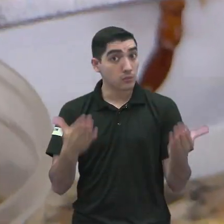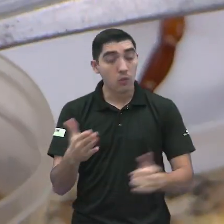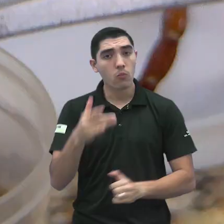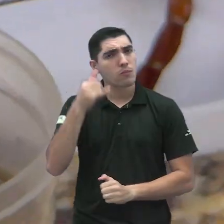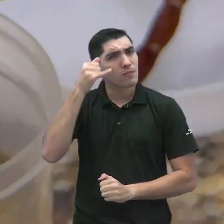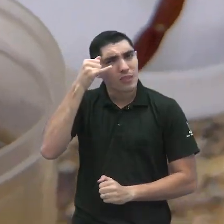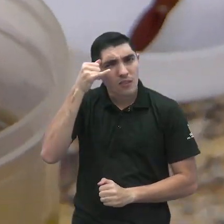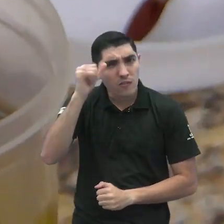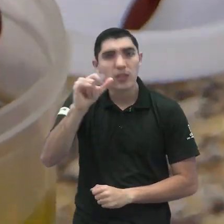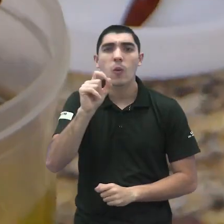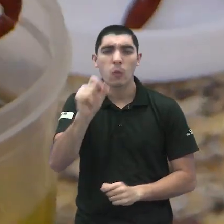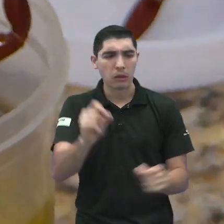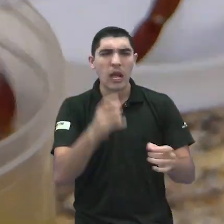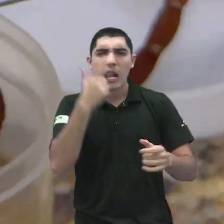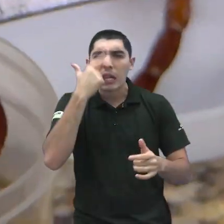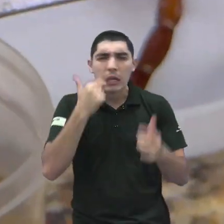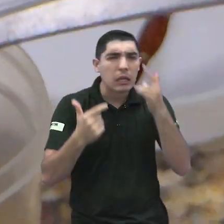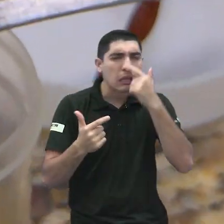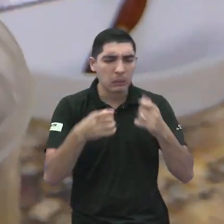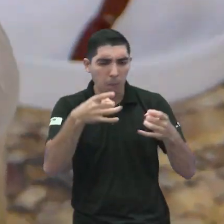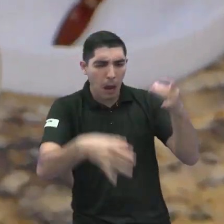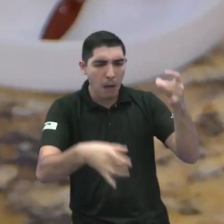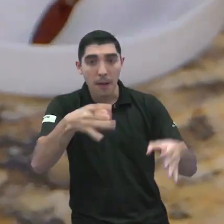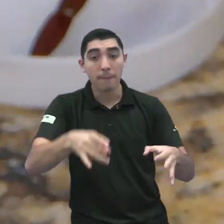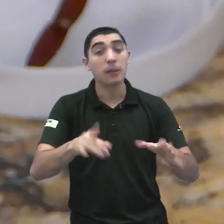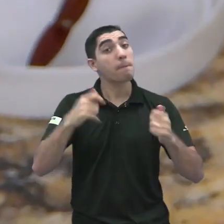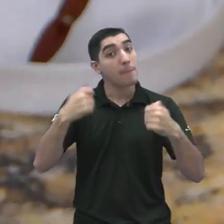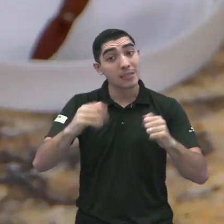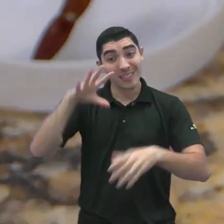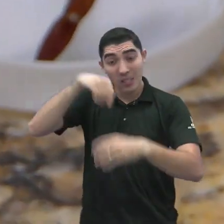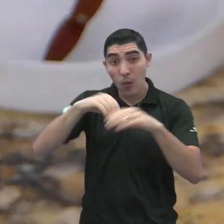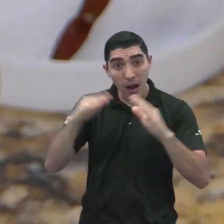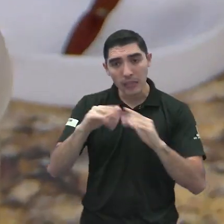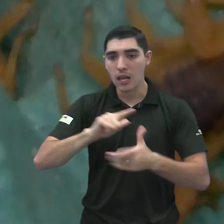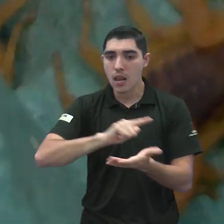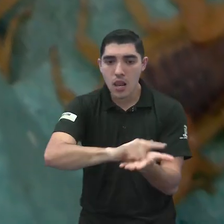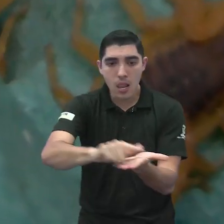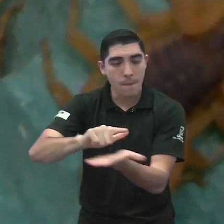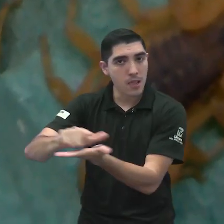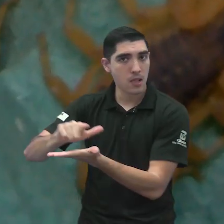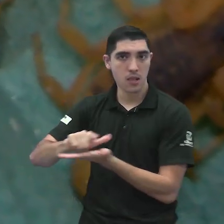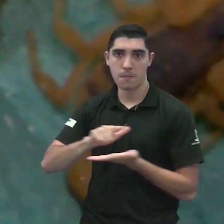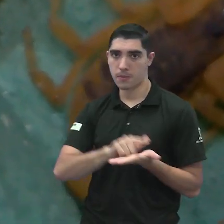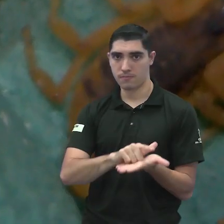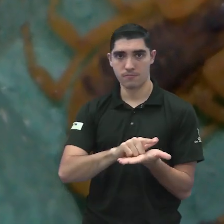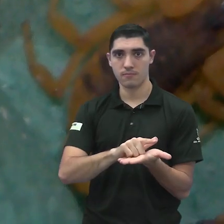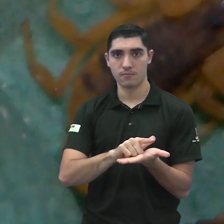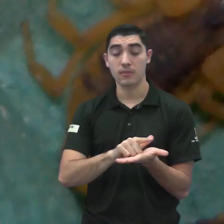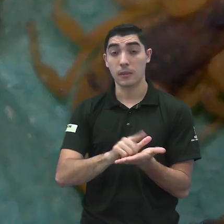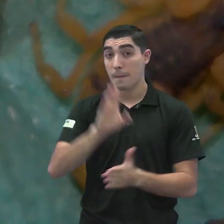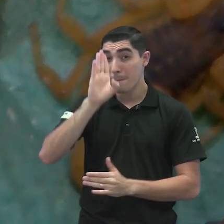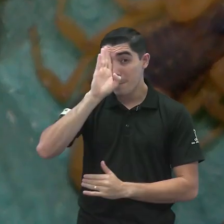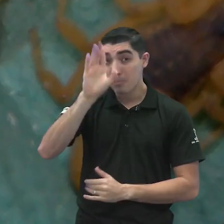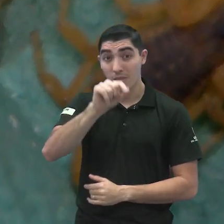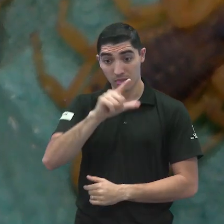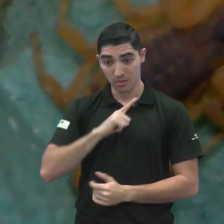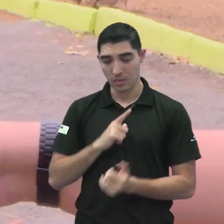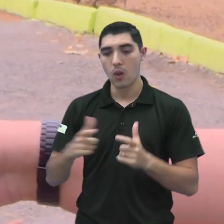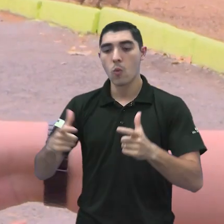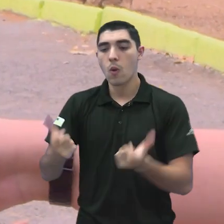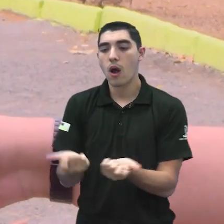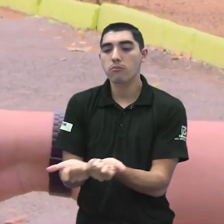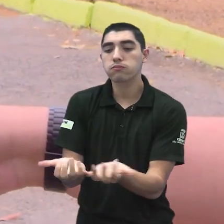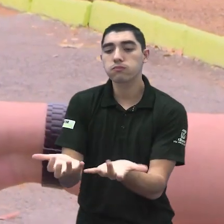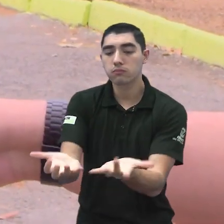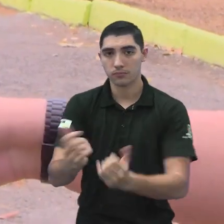é evitar entulho e manter todos os cômodos limpos em casa, principalmente para quem tem quintal. Eu